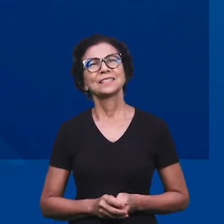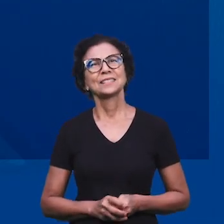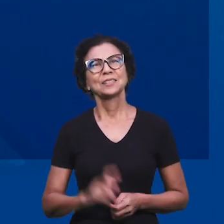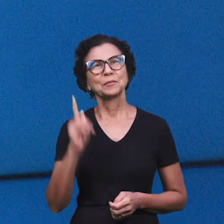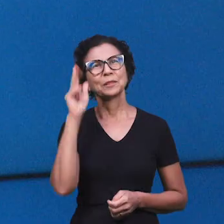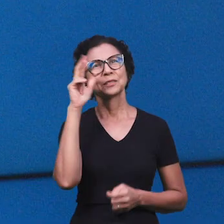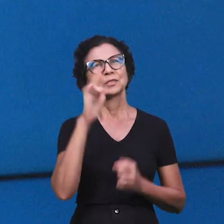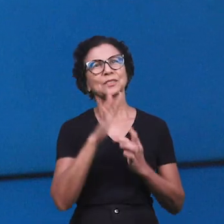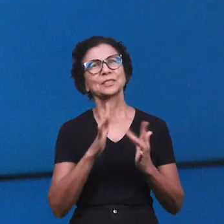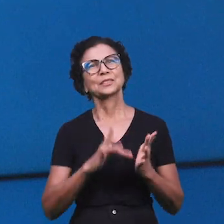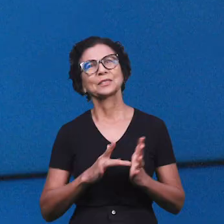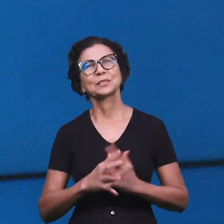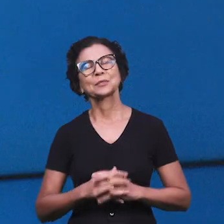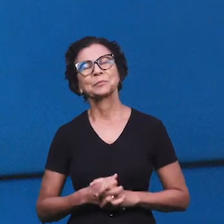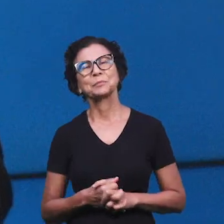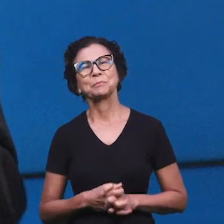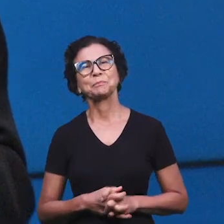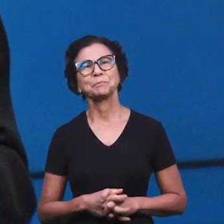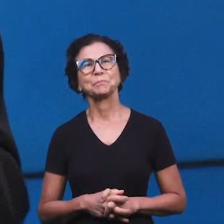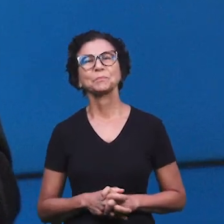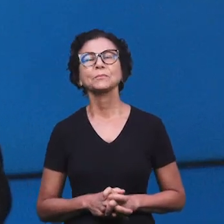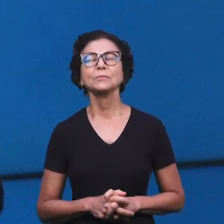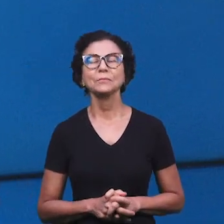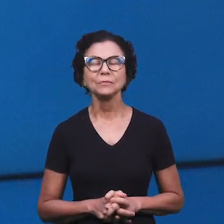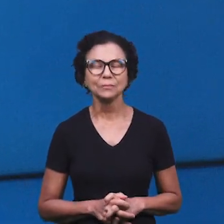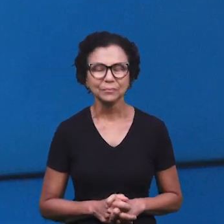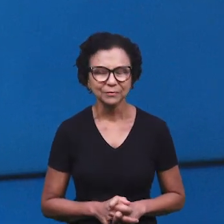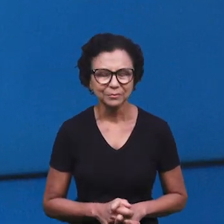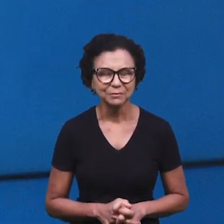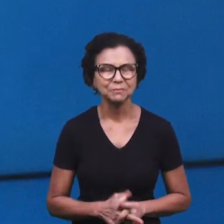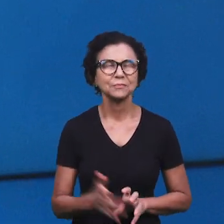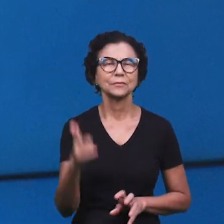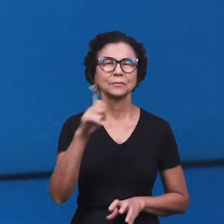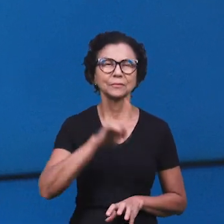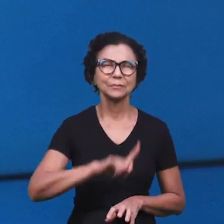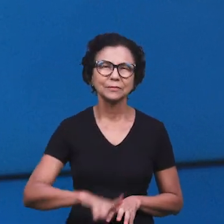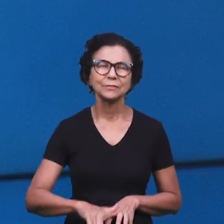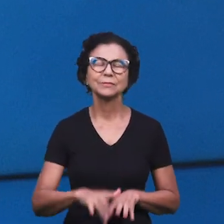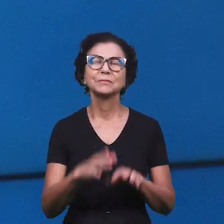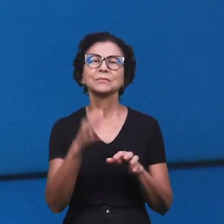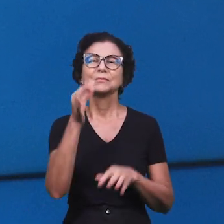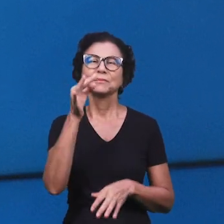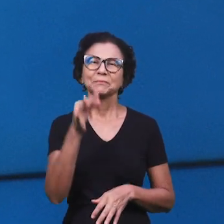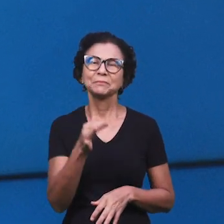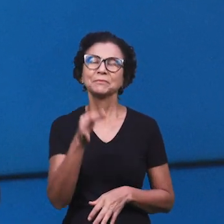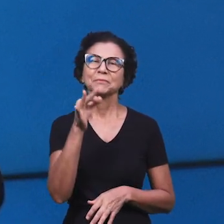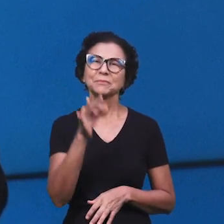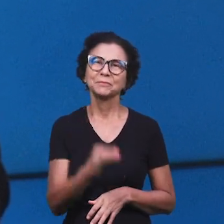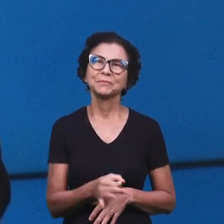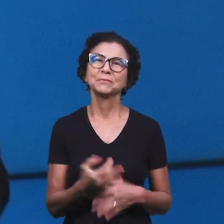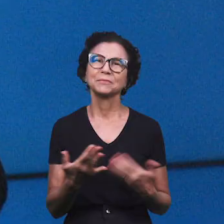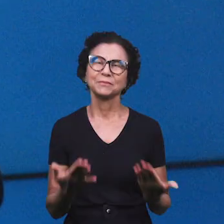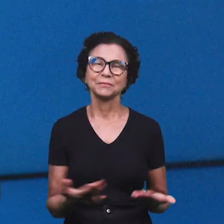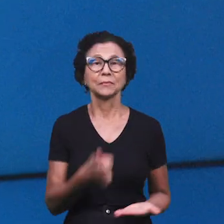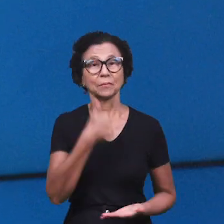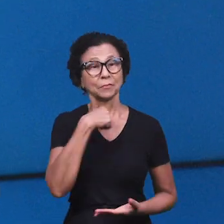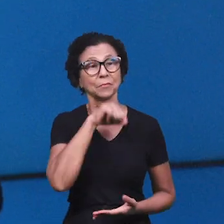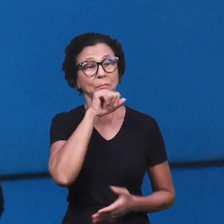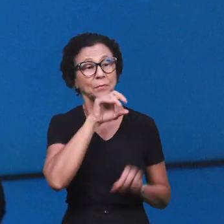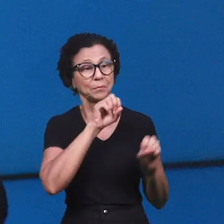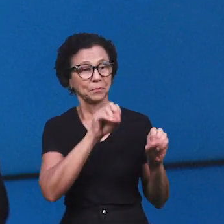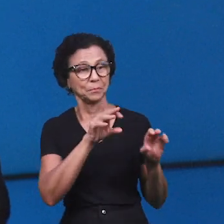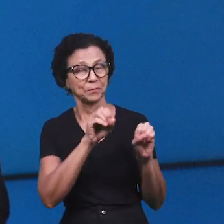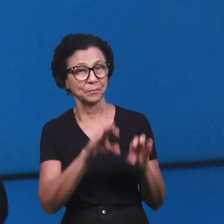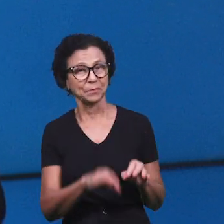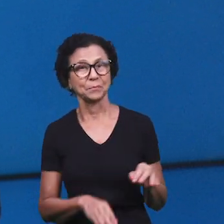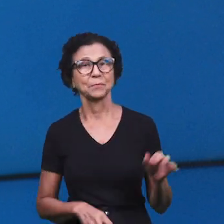Senhor Jesus. Amém, Débora. Repetiu tudo direitinho, conforme a mamãe ensinou. Fez a pergunta, você entendeu, e